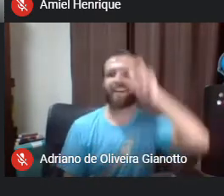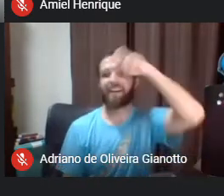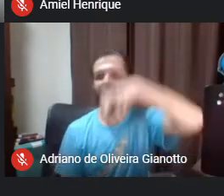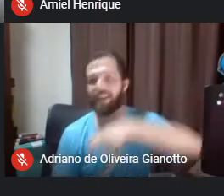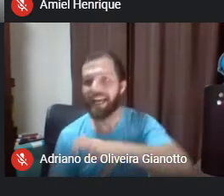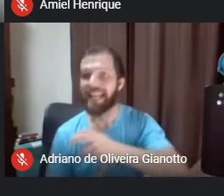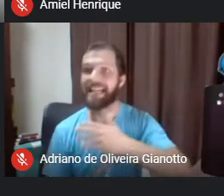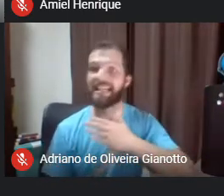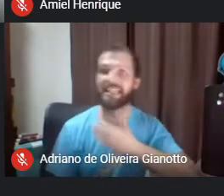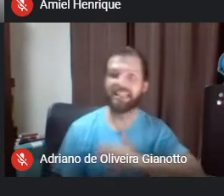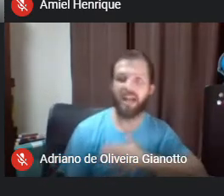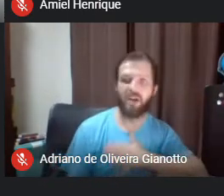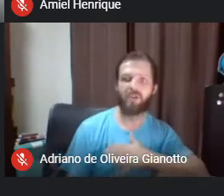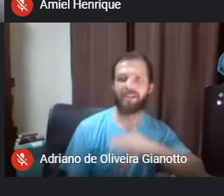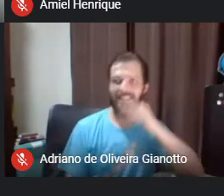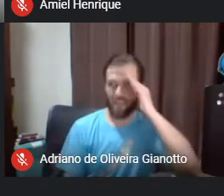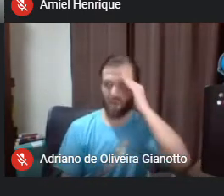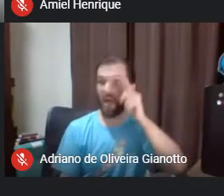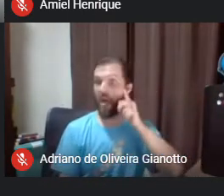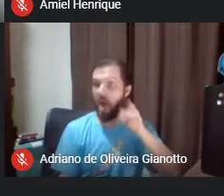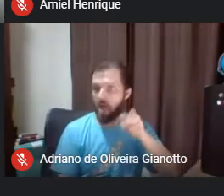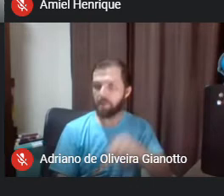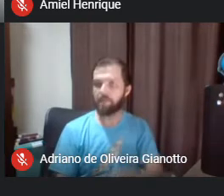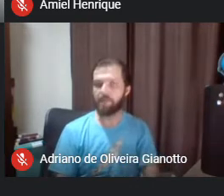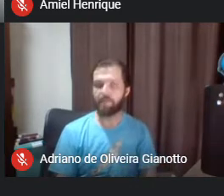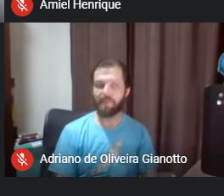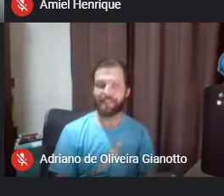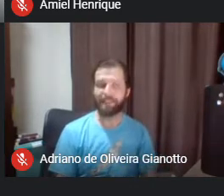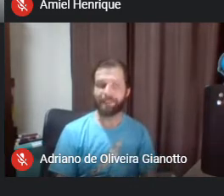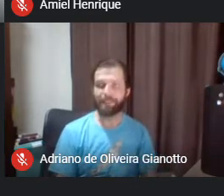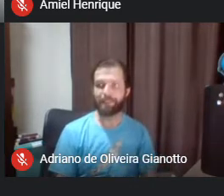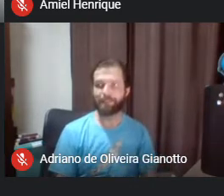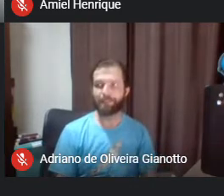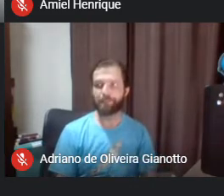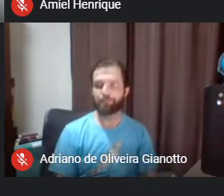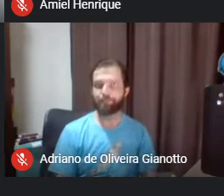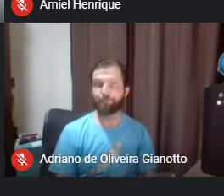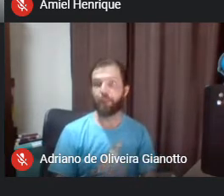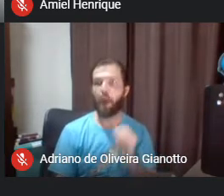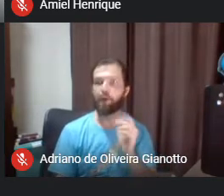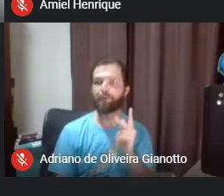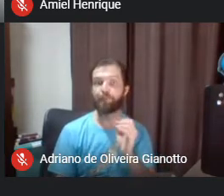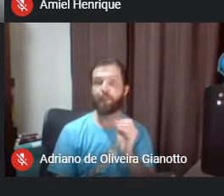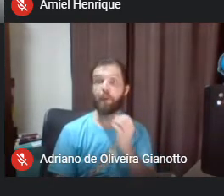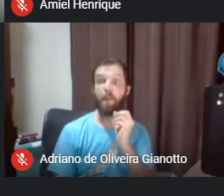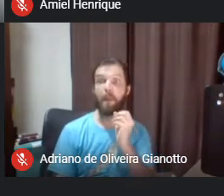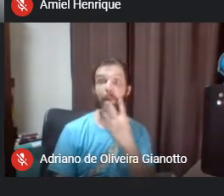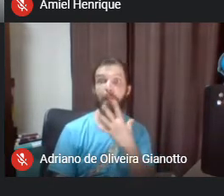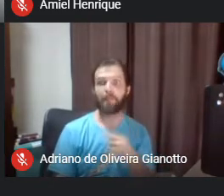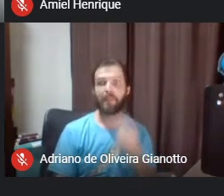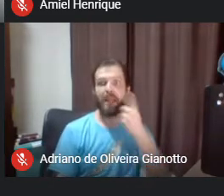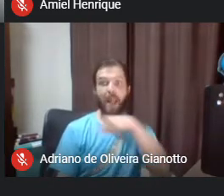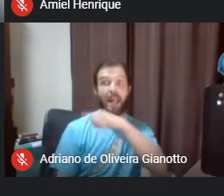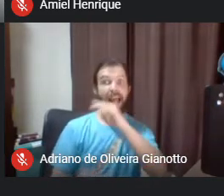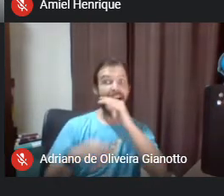Então tinha que parar, dar um tempo de descanso para o animal. E ele ficou